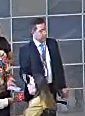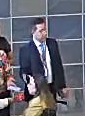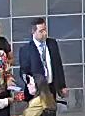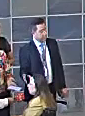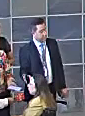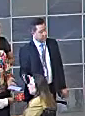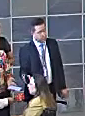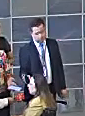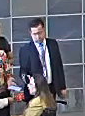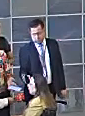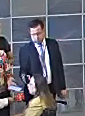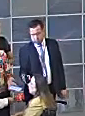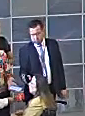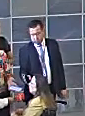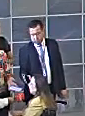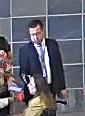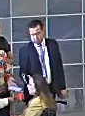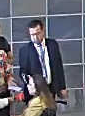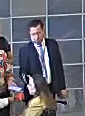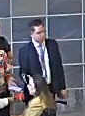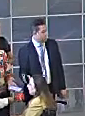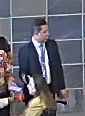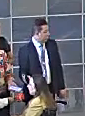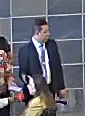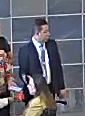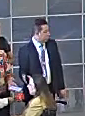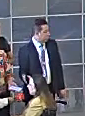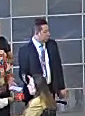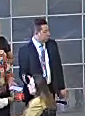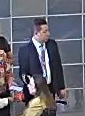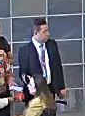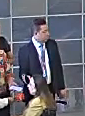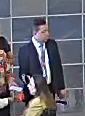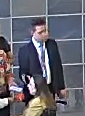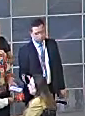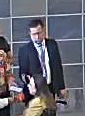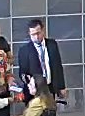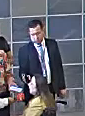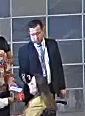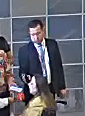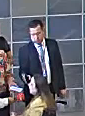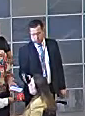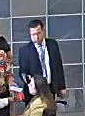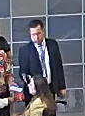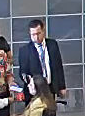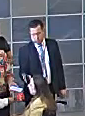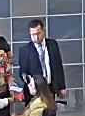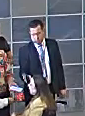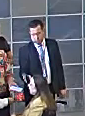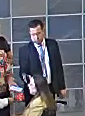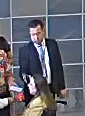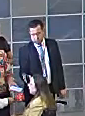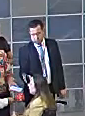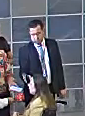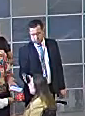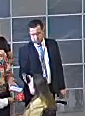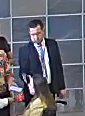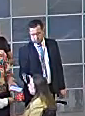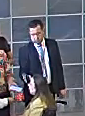viu? Uma honra realmente que eu preciso registrar. Uma alegria ser convidado pelo